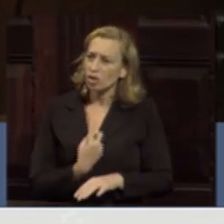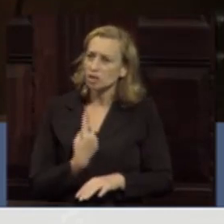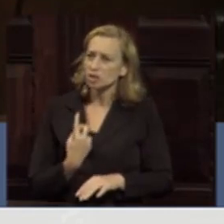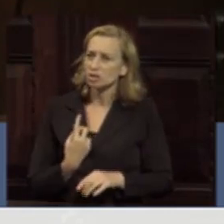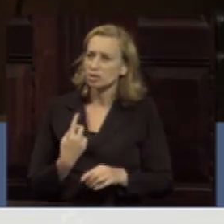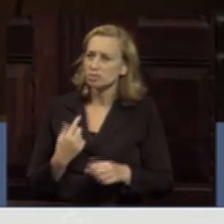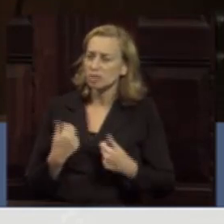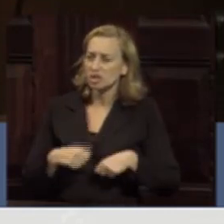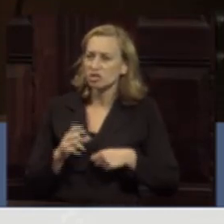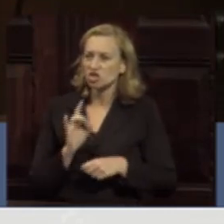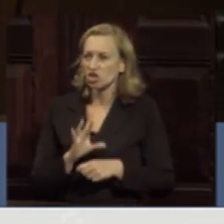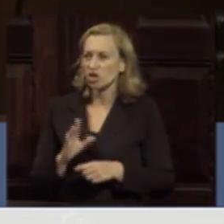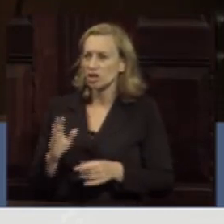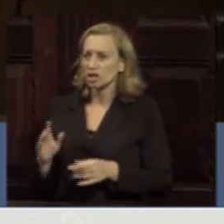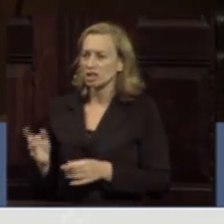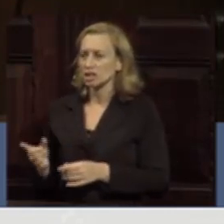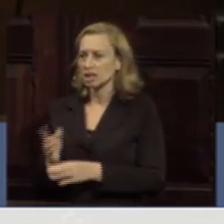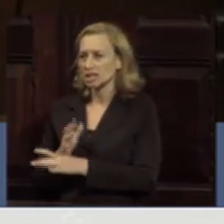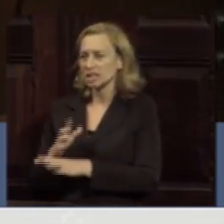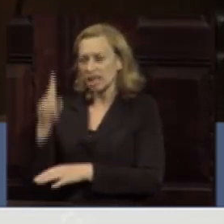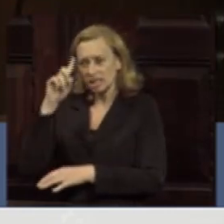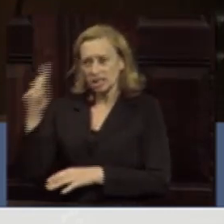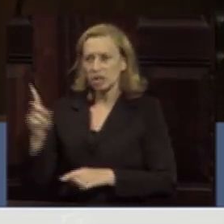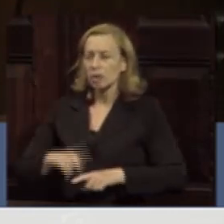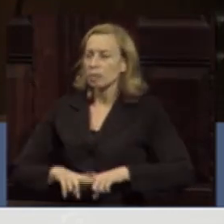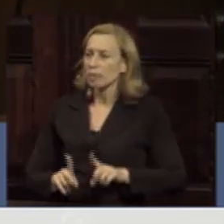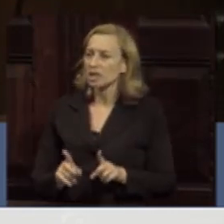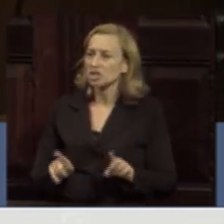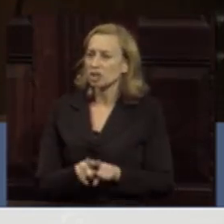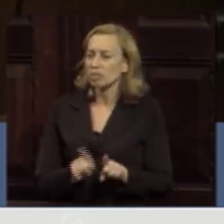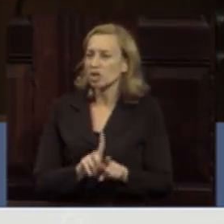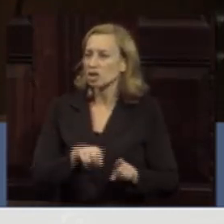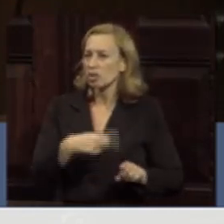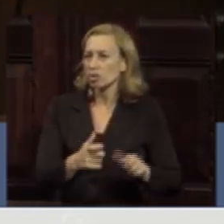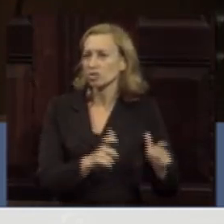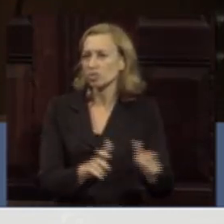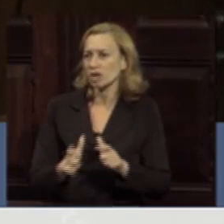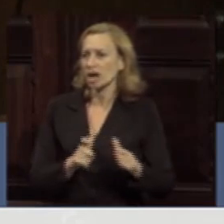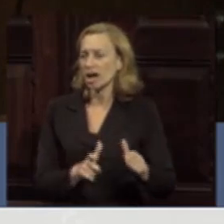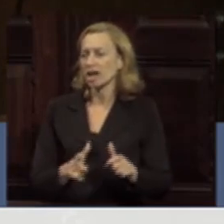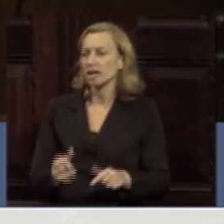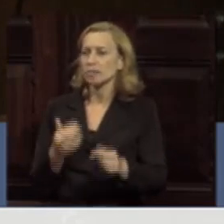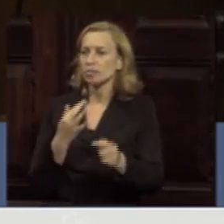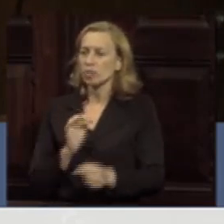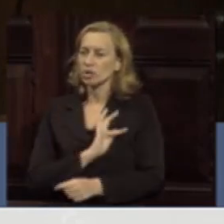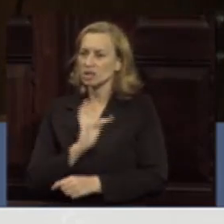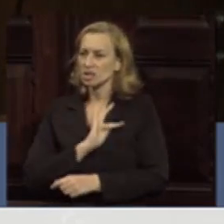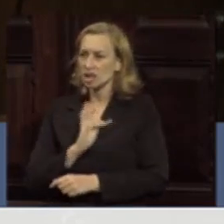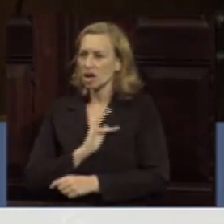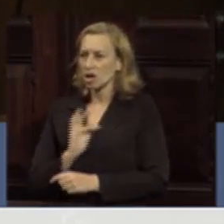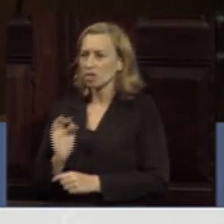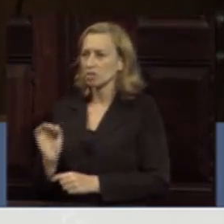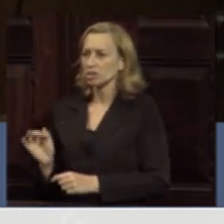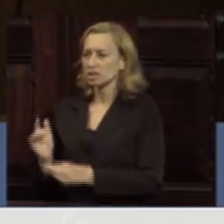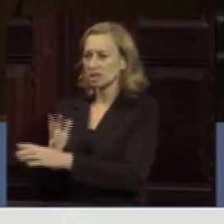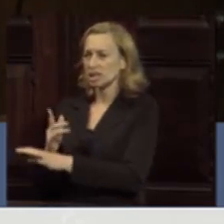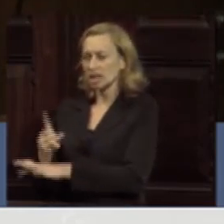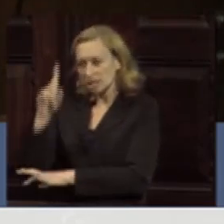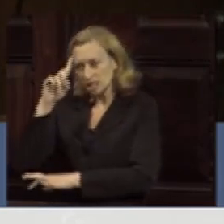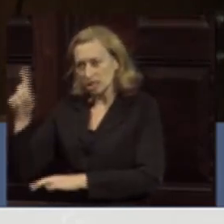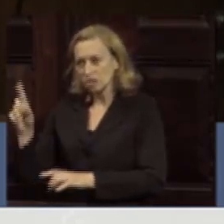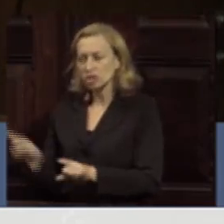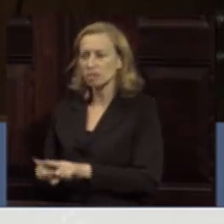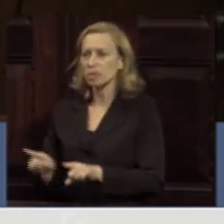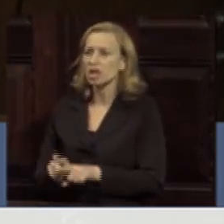de Deus esteja presente com a força policial. Nós precisamos, aí sim, nós precisamos